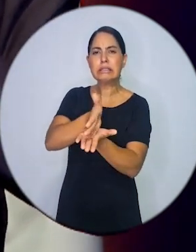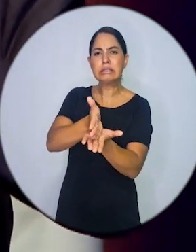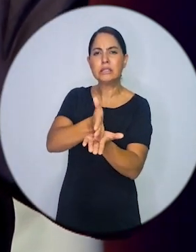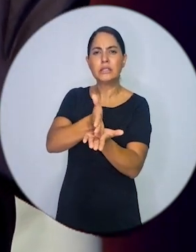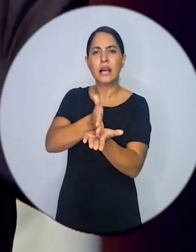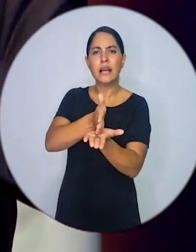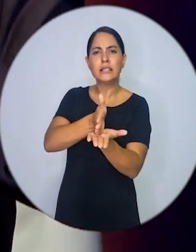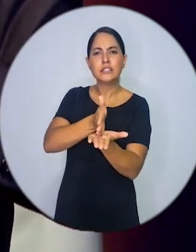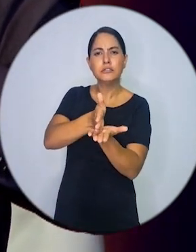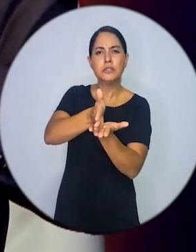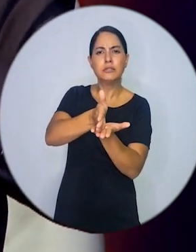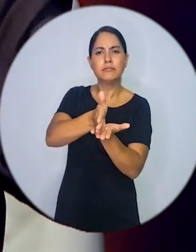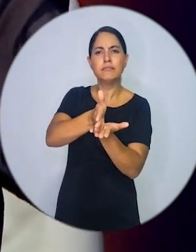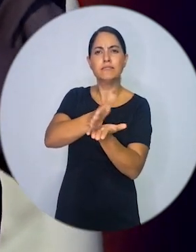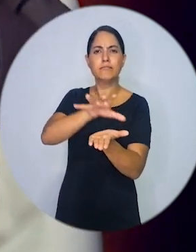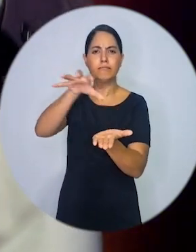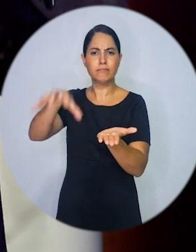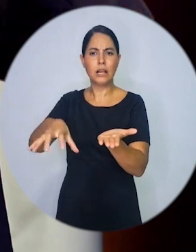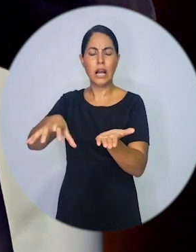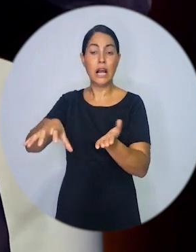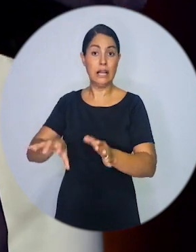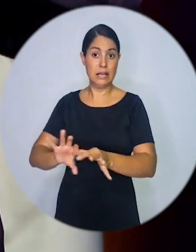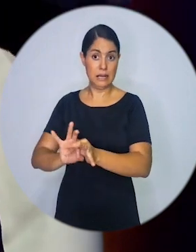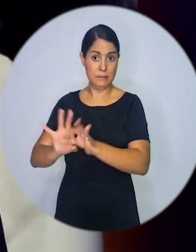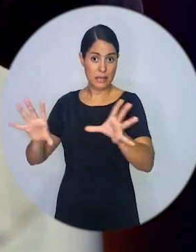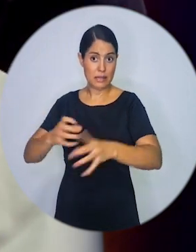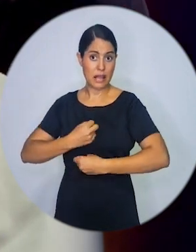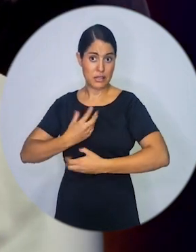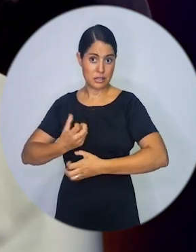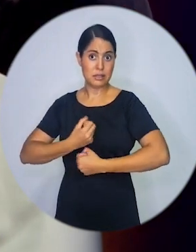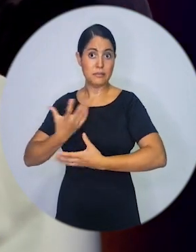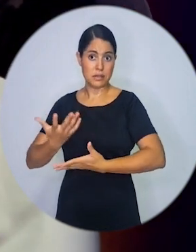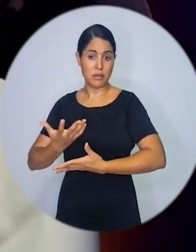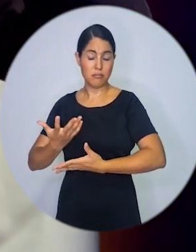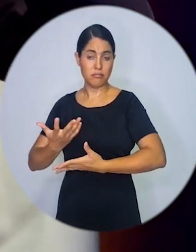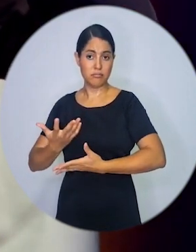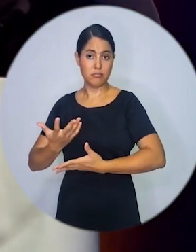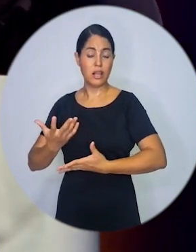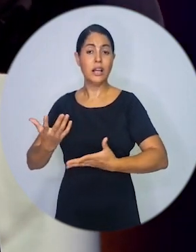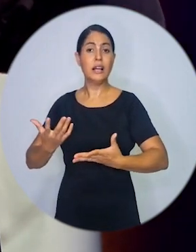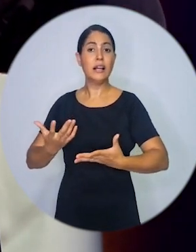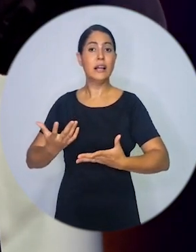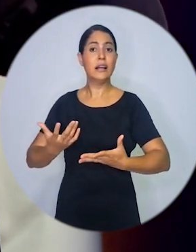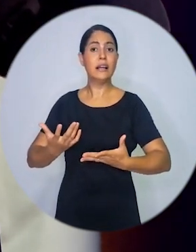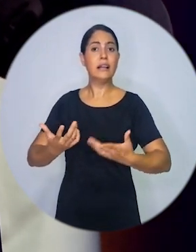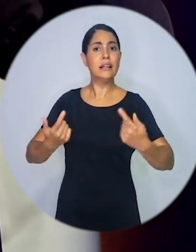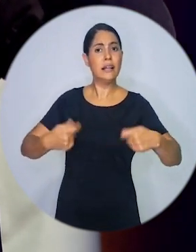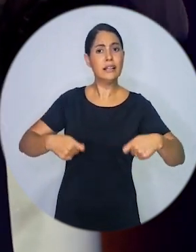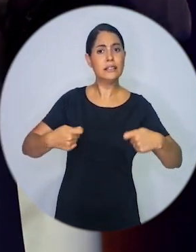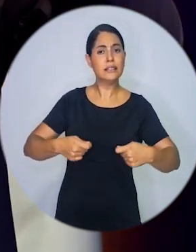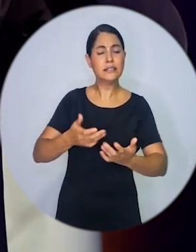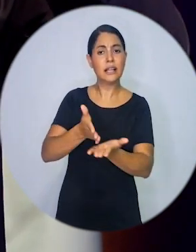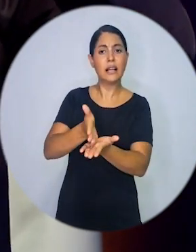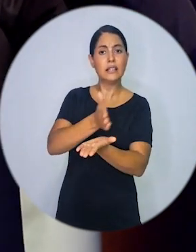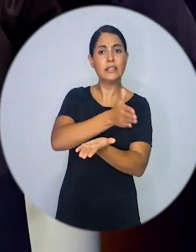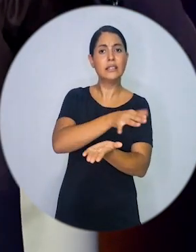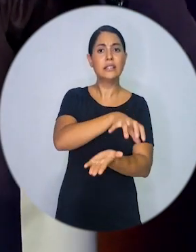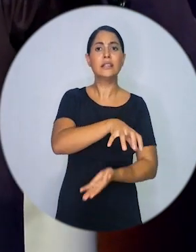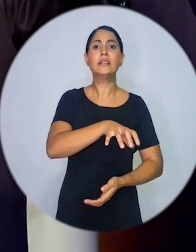linha fina e muito difícil entre a preservação da liberdade de expressão e o